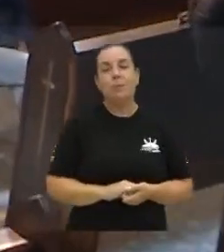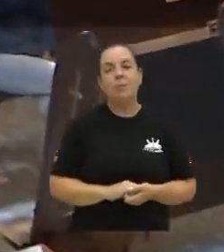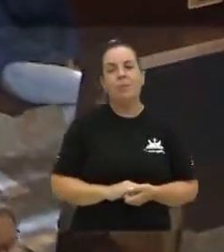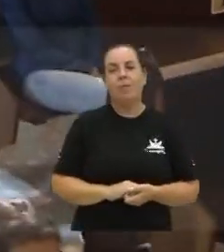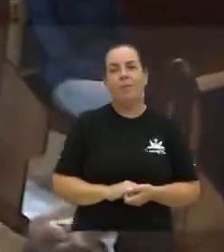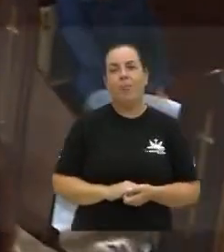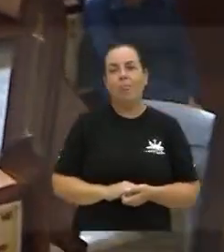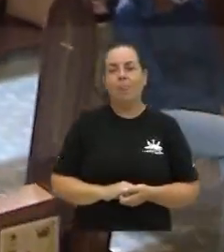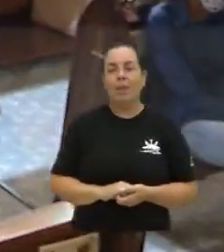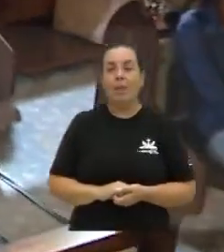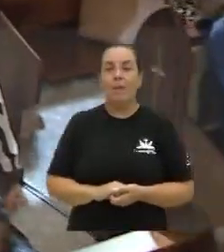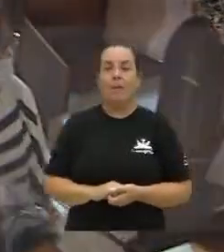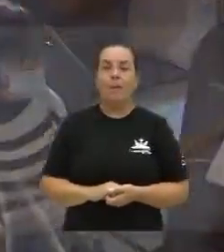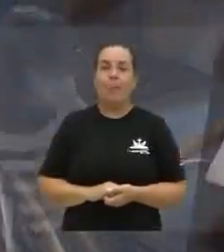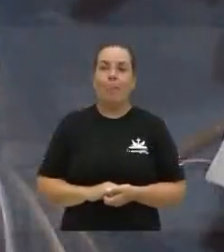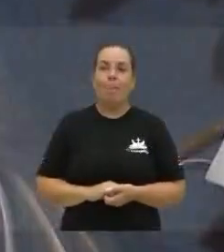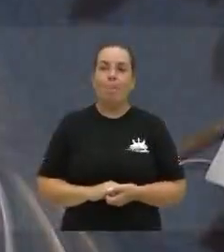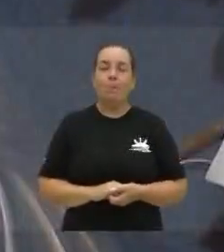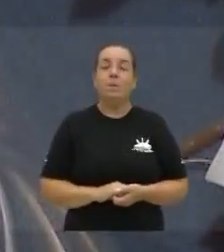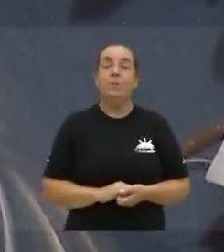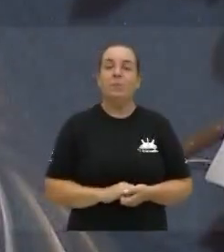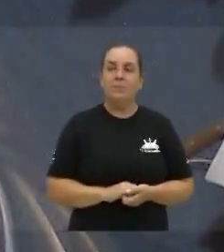misericórdia.